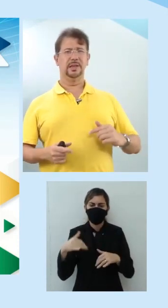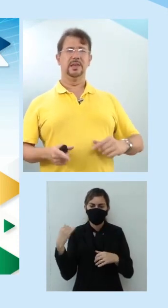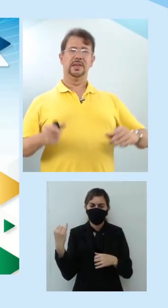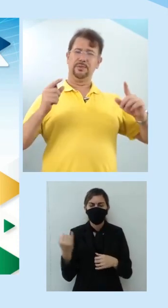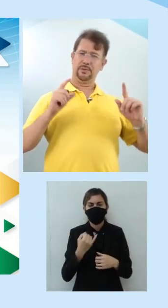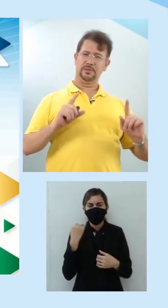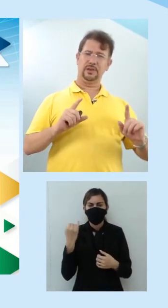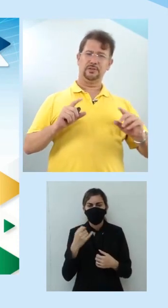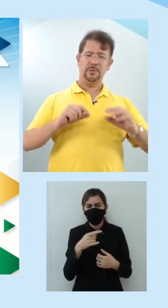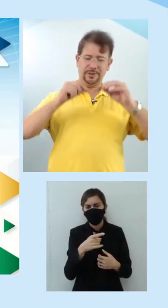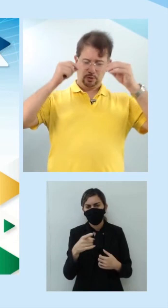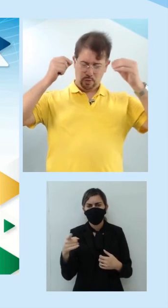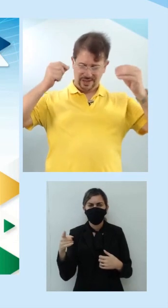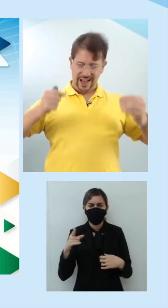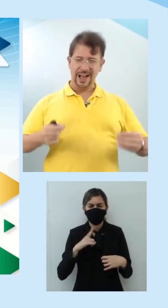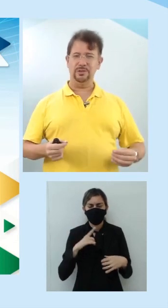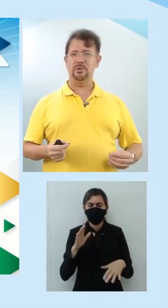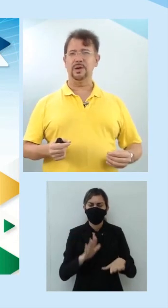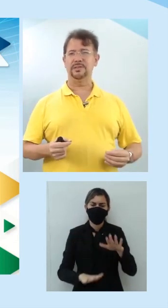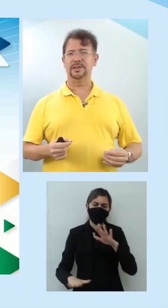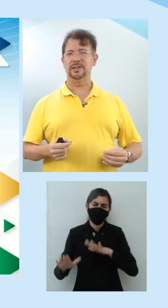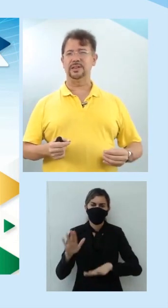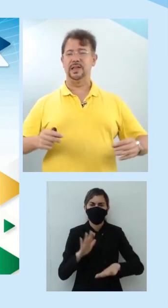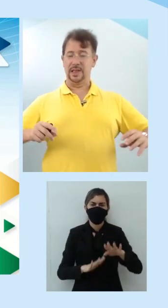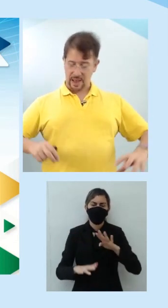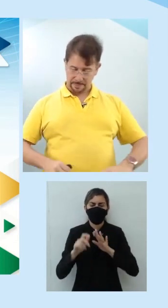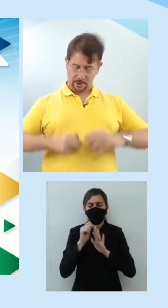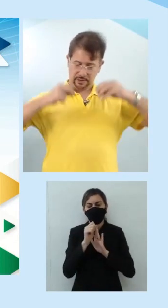importante que vocês tenham esse cuidado com a